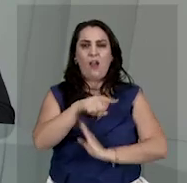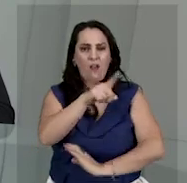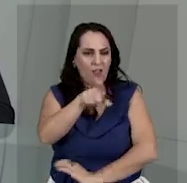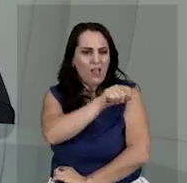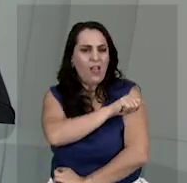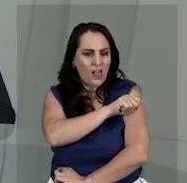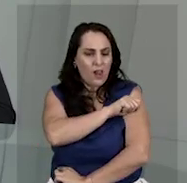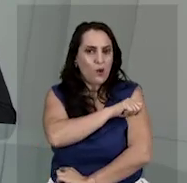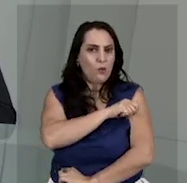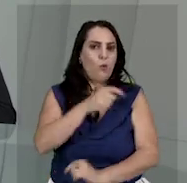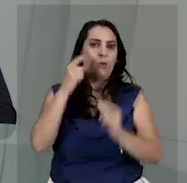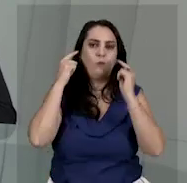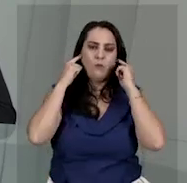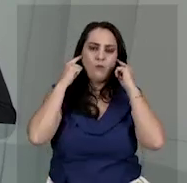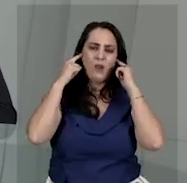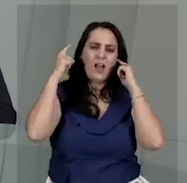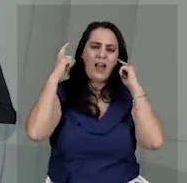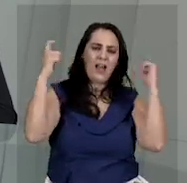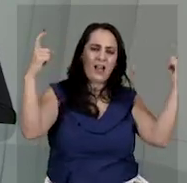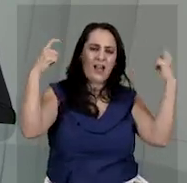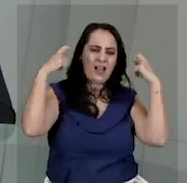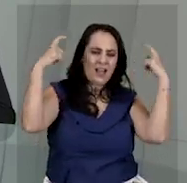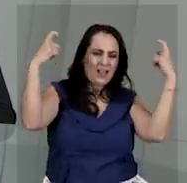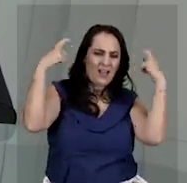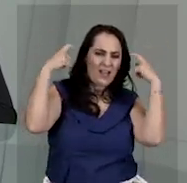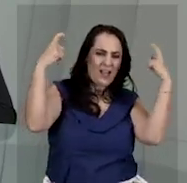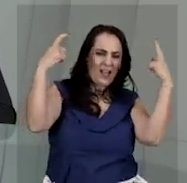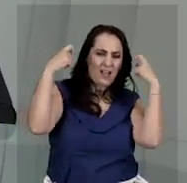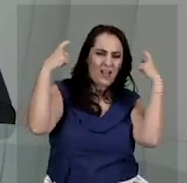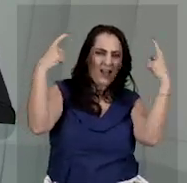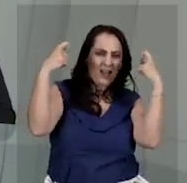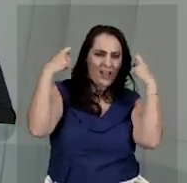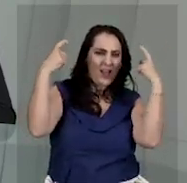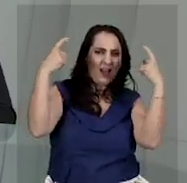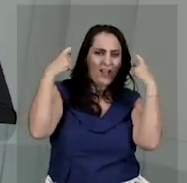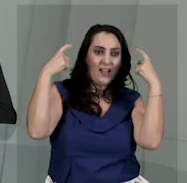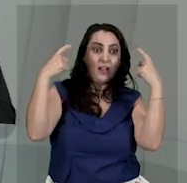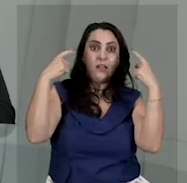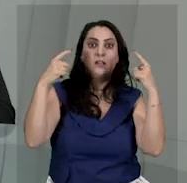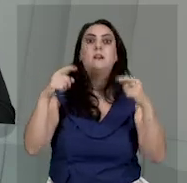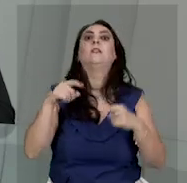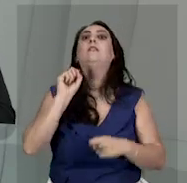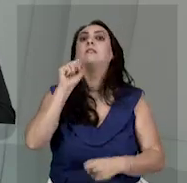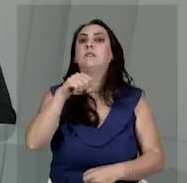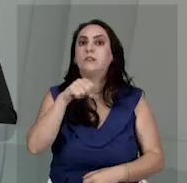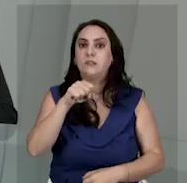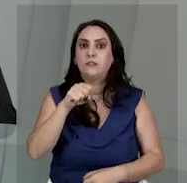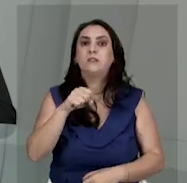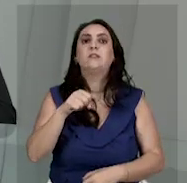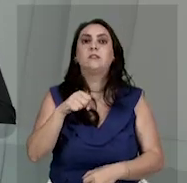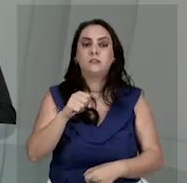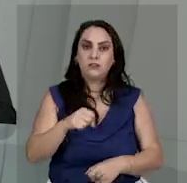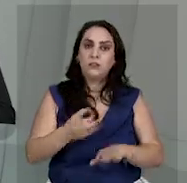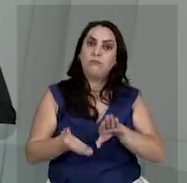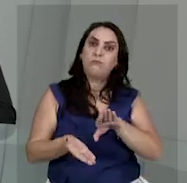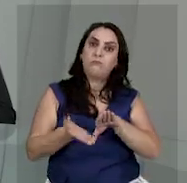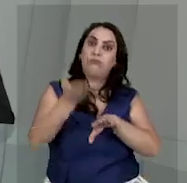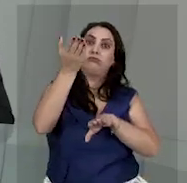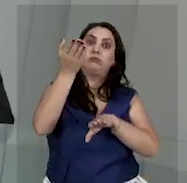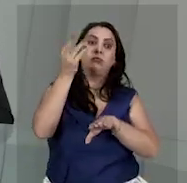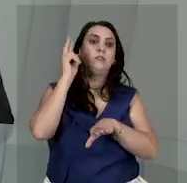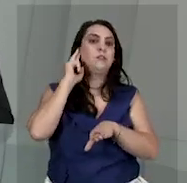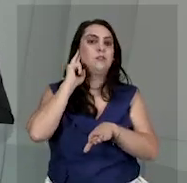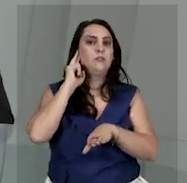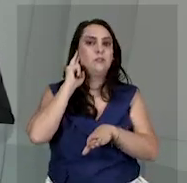muito alto no ouvido, durante muito tempo, o índice de surdez vai aumentar também. Então, não é